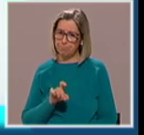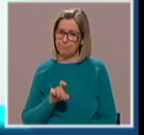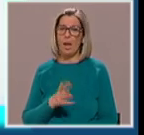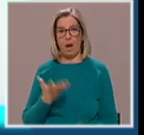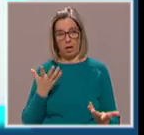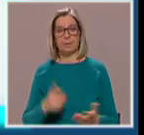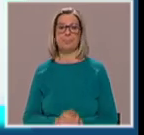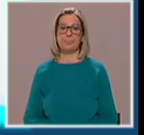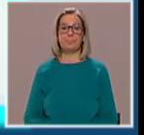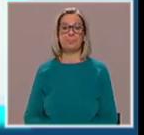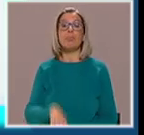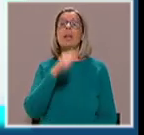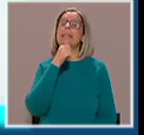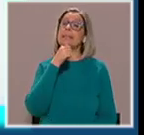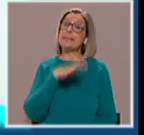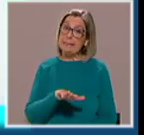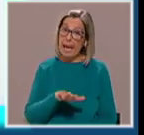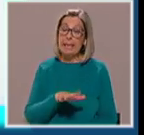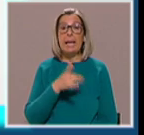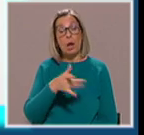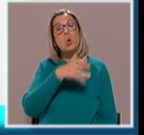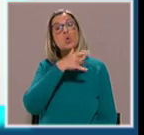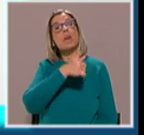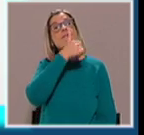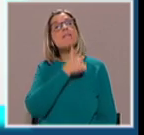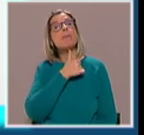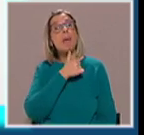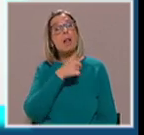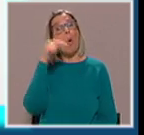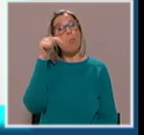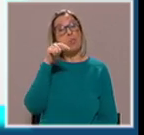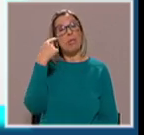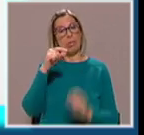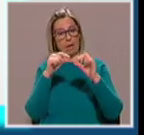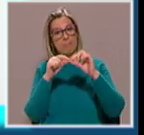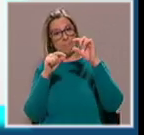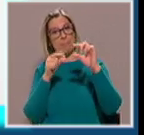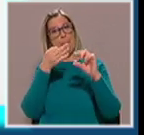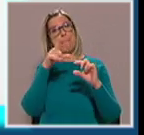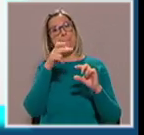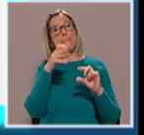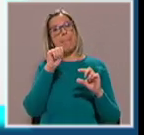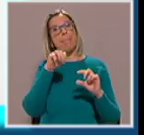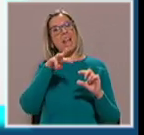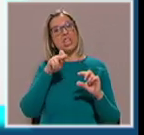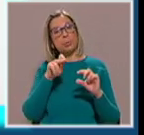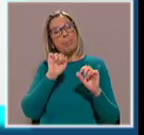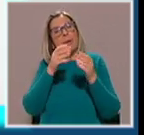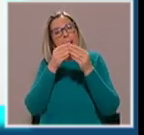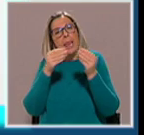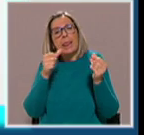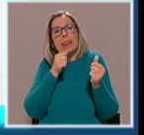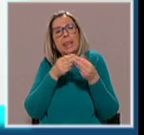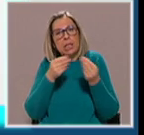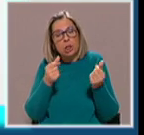arrancar. O sangue é um tecido líquido de cor vermelha, constituído pelo plasma, a sua componente líquida, e pelos elementos figurados,